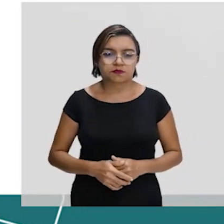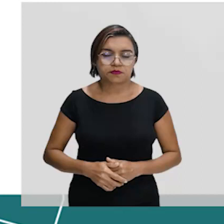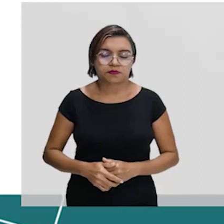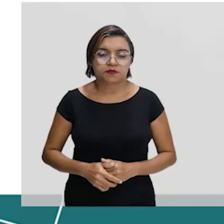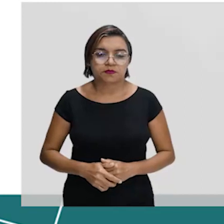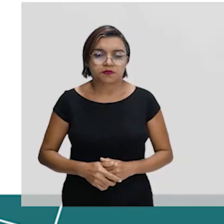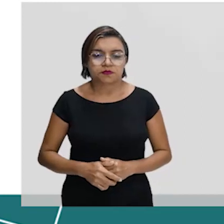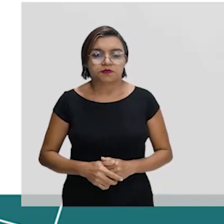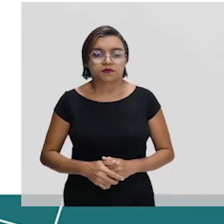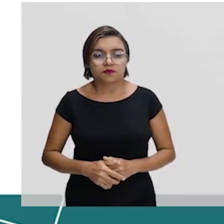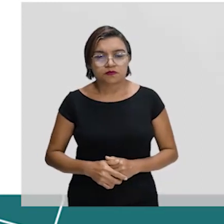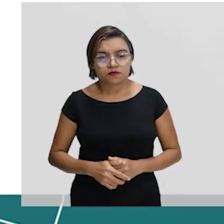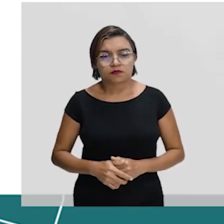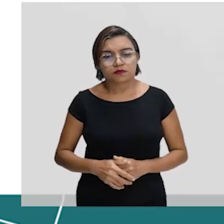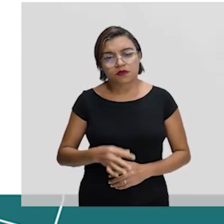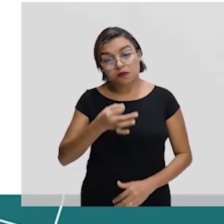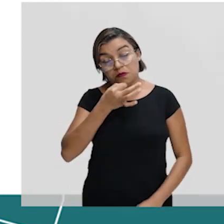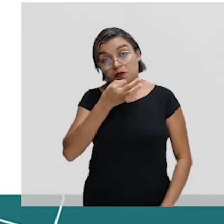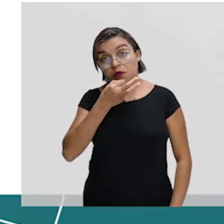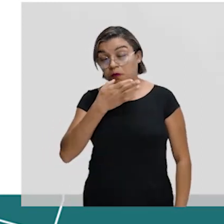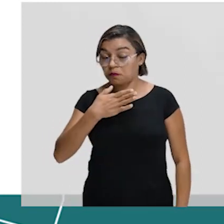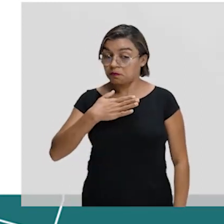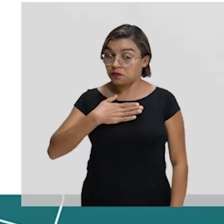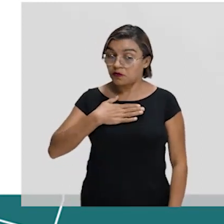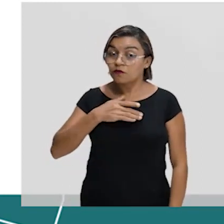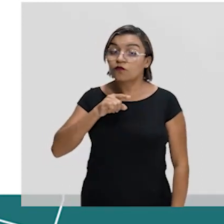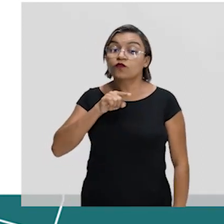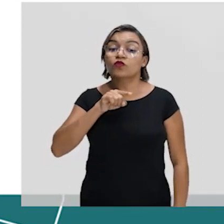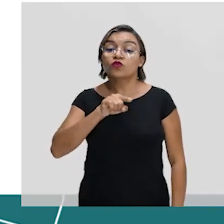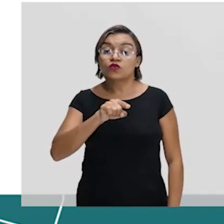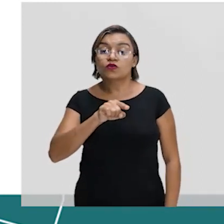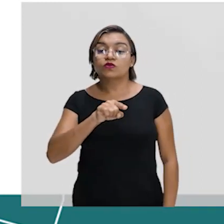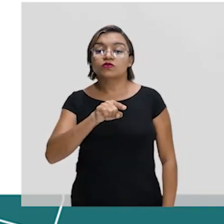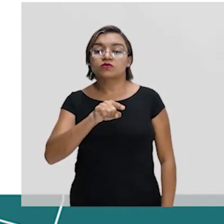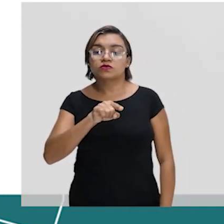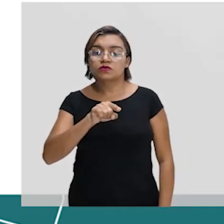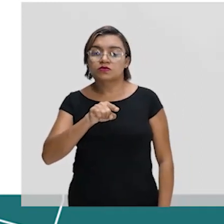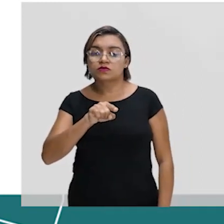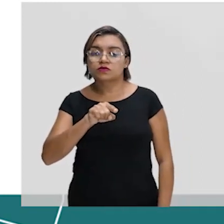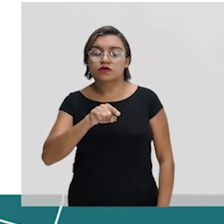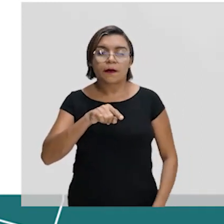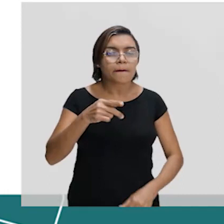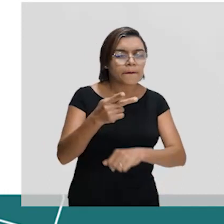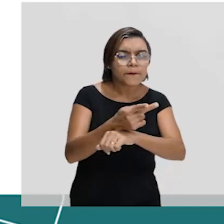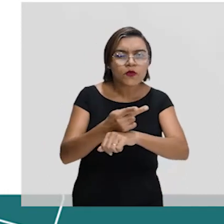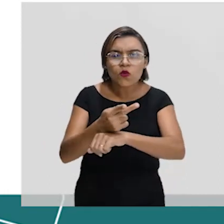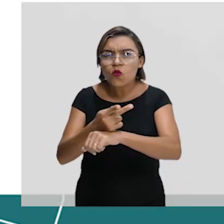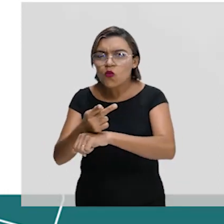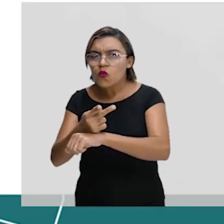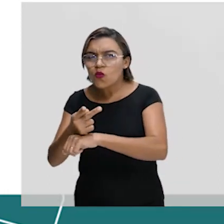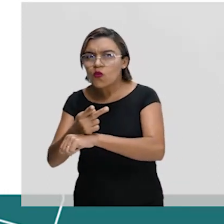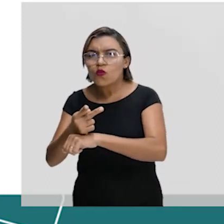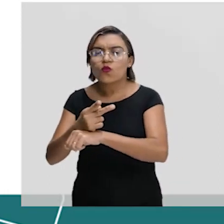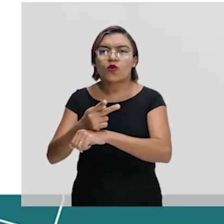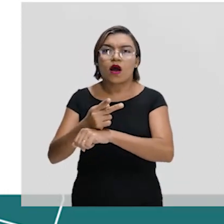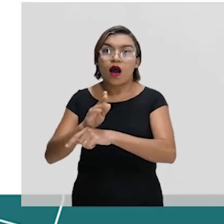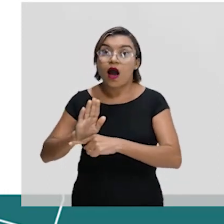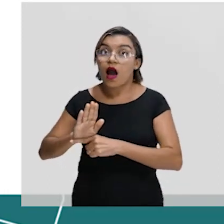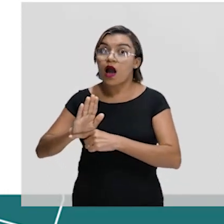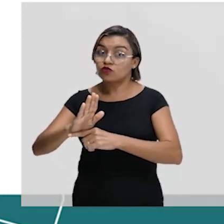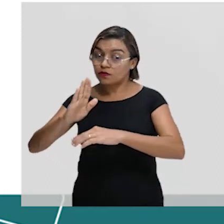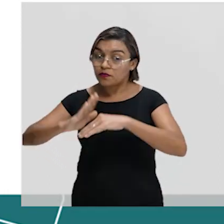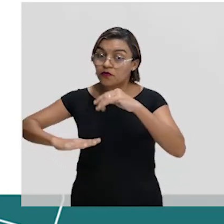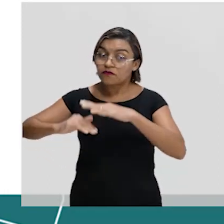profissional. Então, eu recomendo que você busque ajuda profissional. Quem